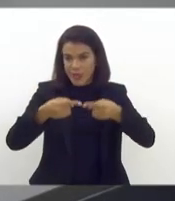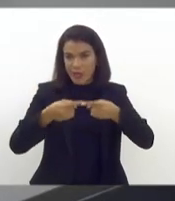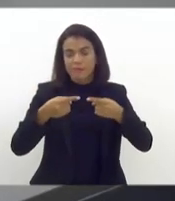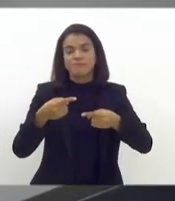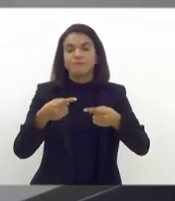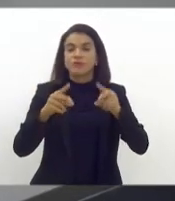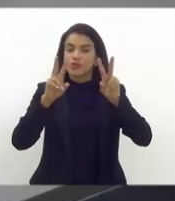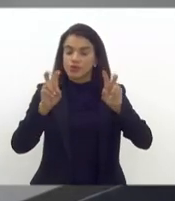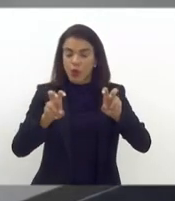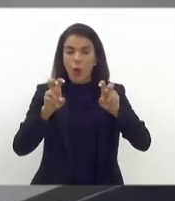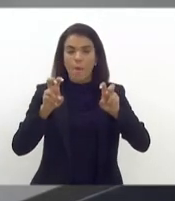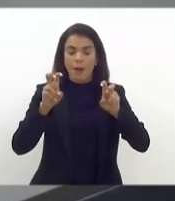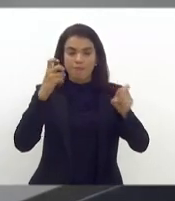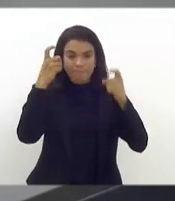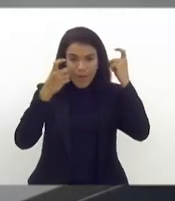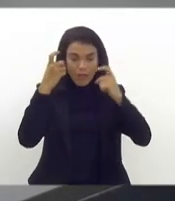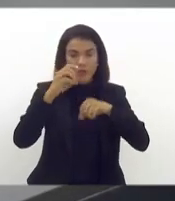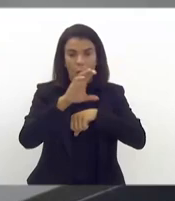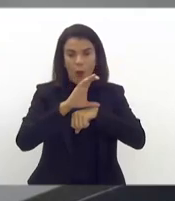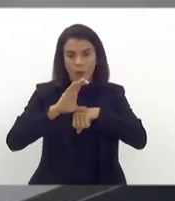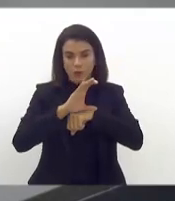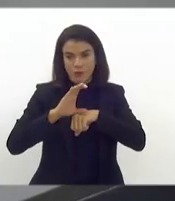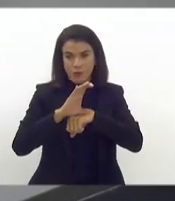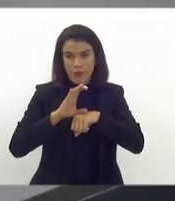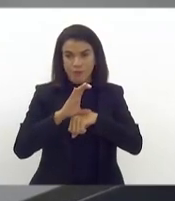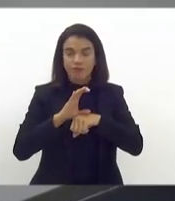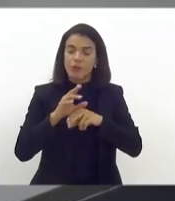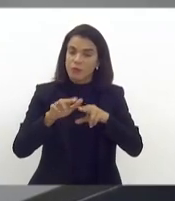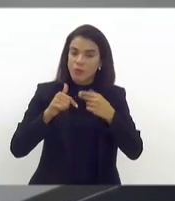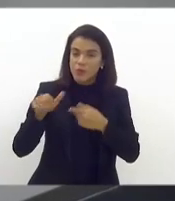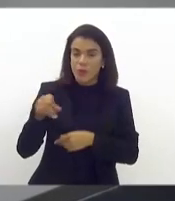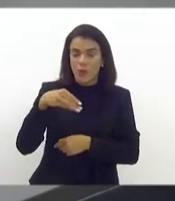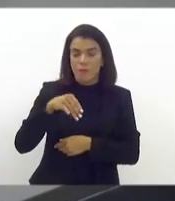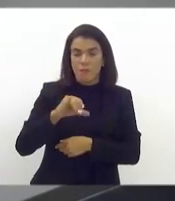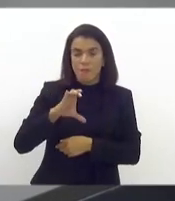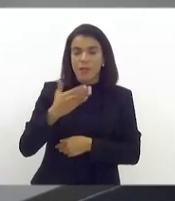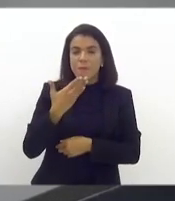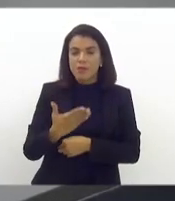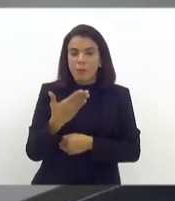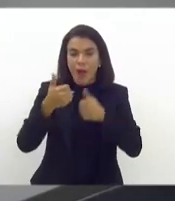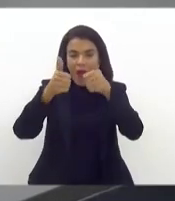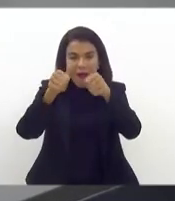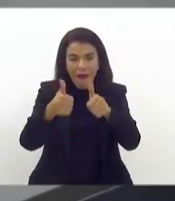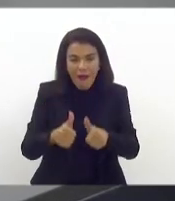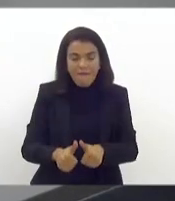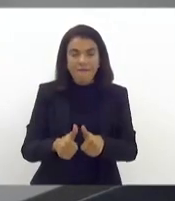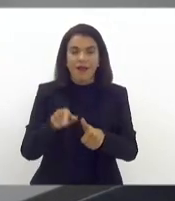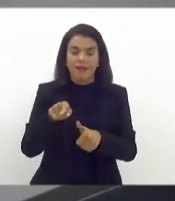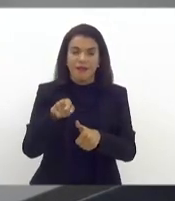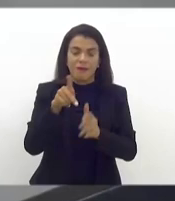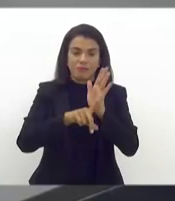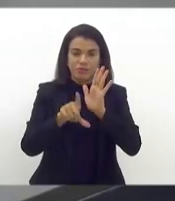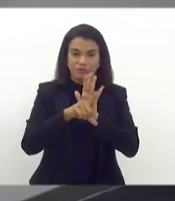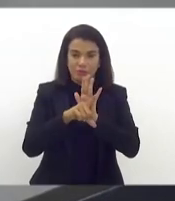constitucionalidade, por isso que o deputado Mink pede vista para elaborar um voto mais robusto sobre a inconstitucionalidade,